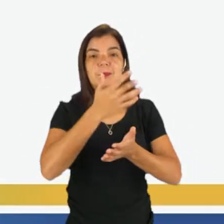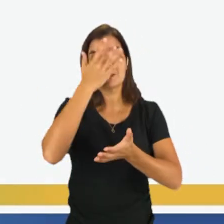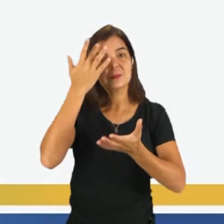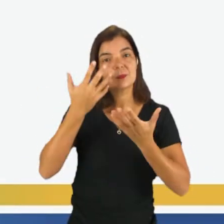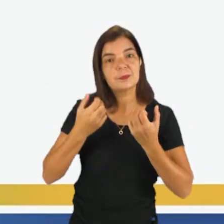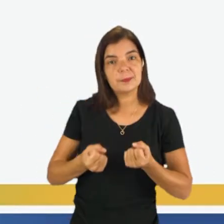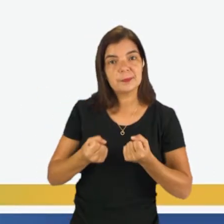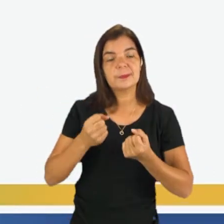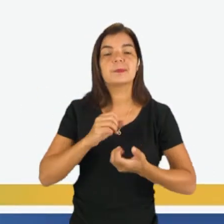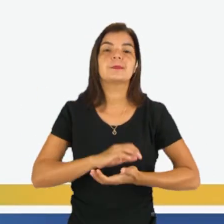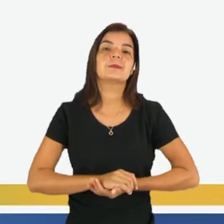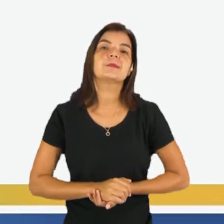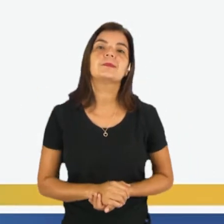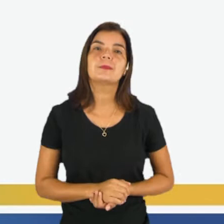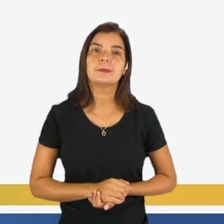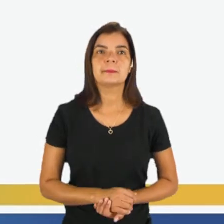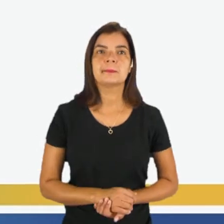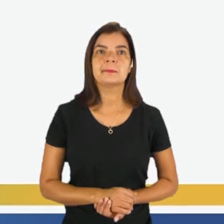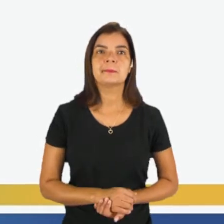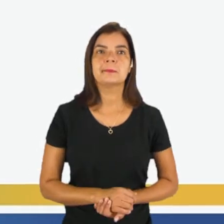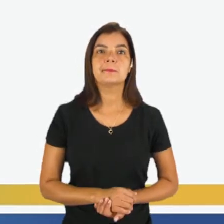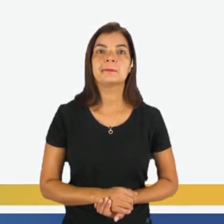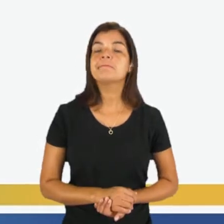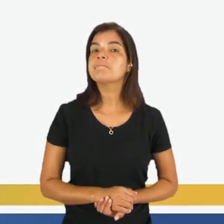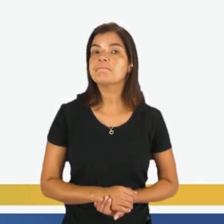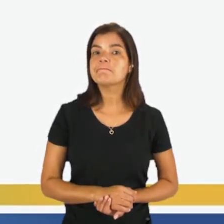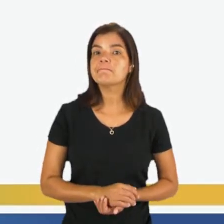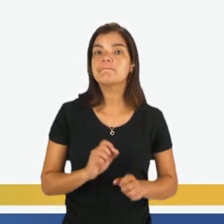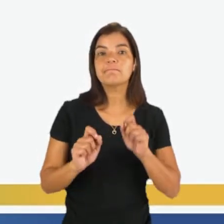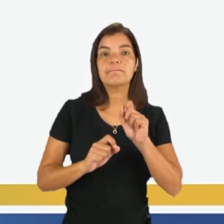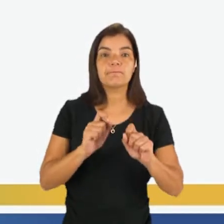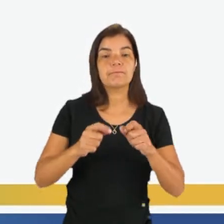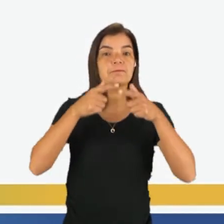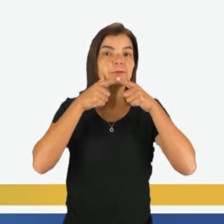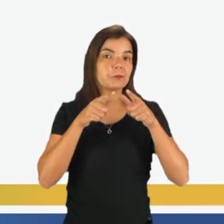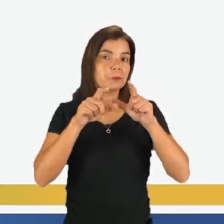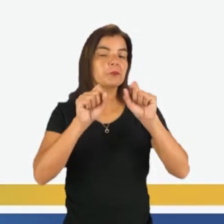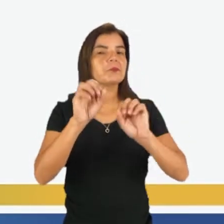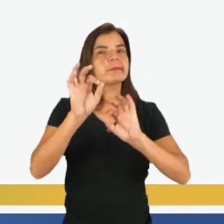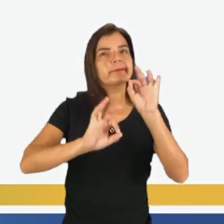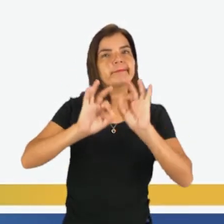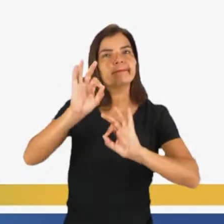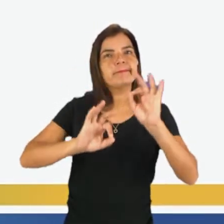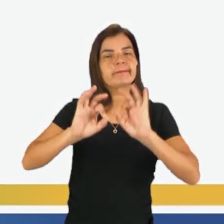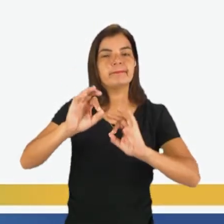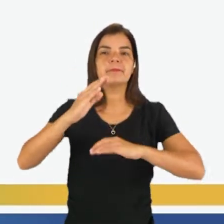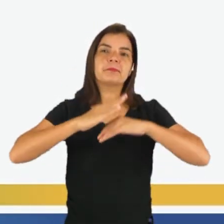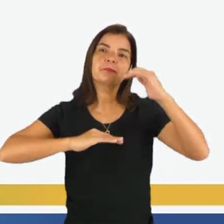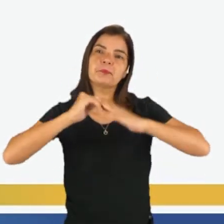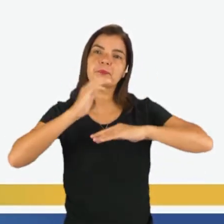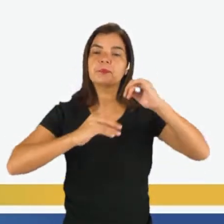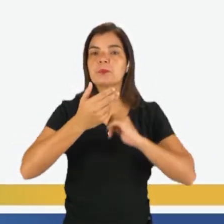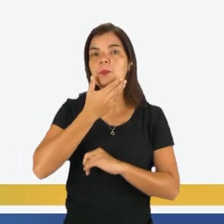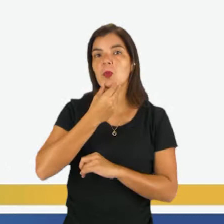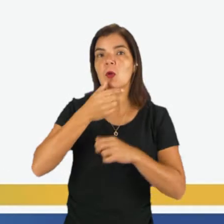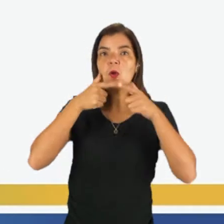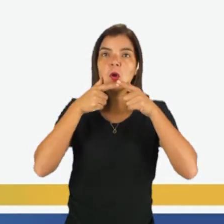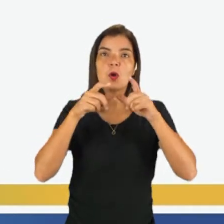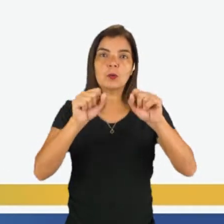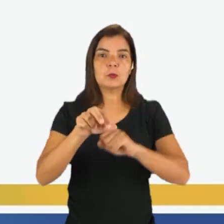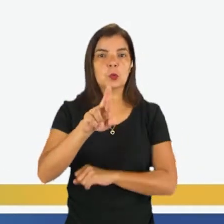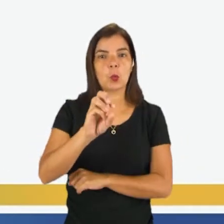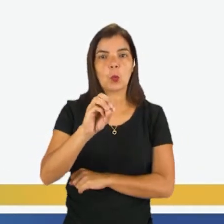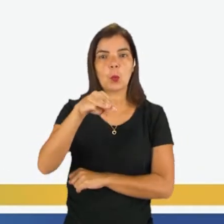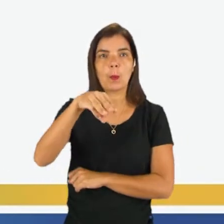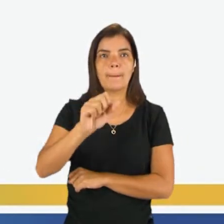emissor e receptor. As funções da linguagem foram elaboradas pelo linguista Roman